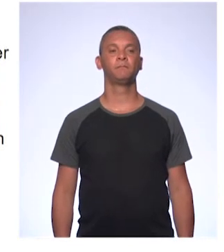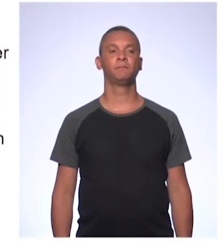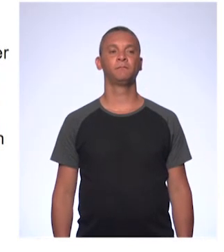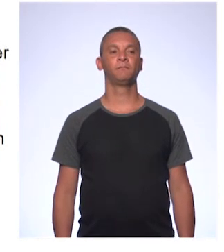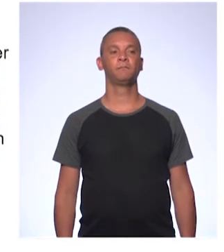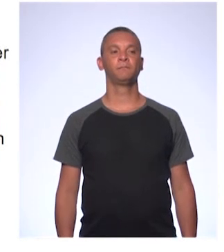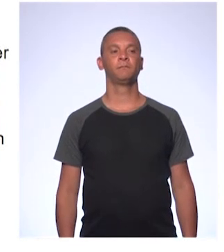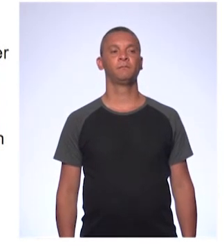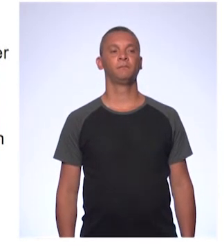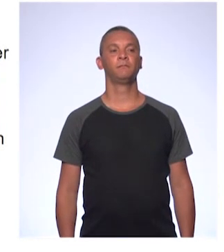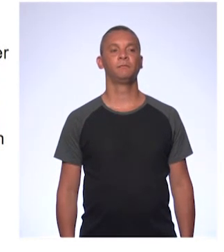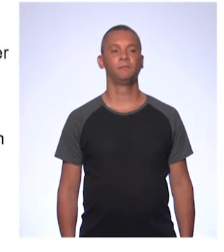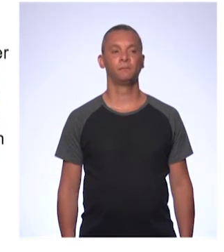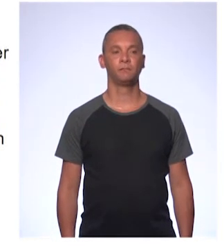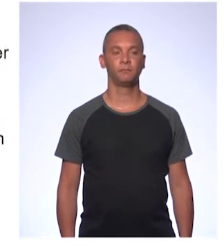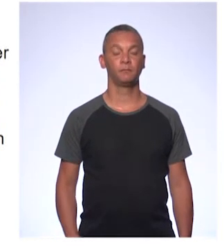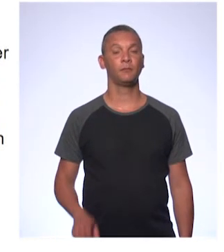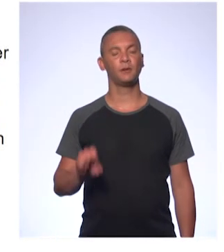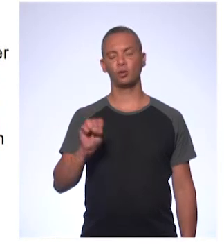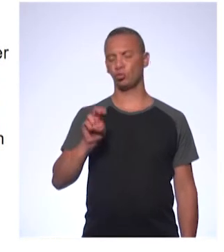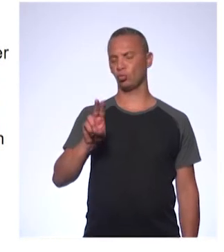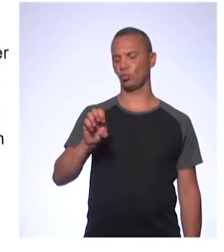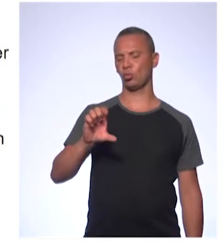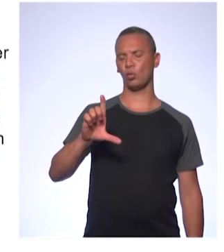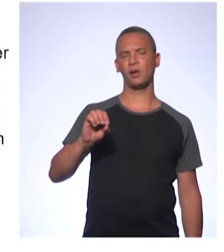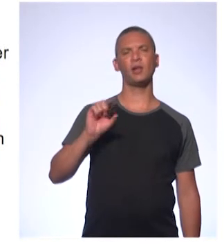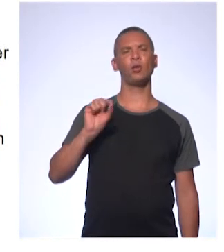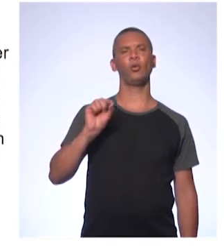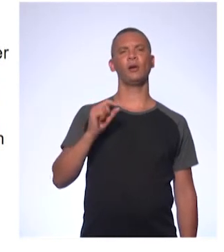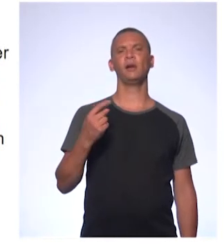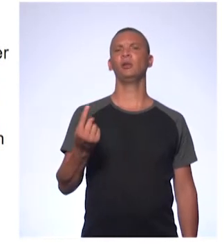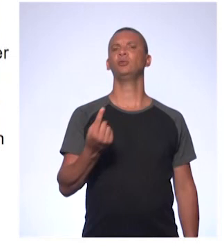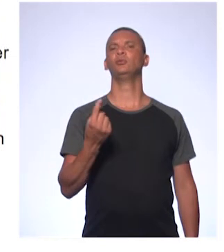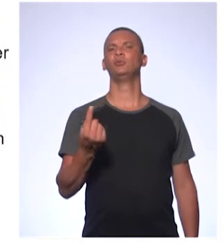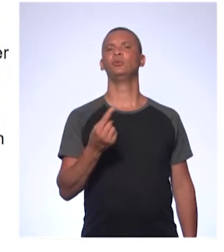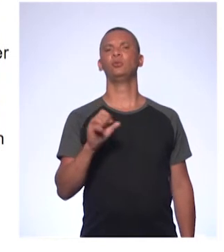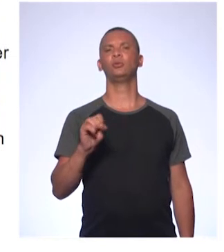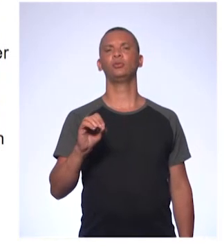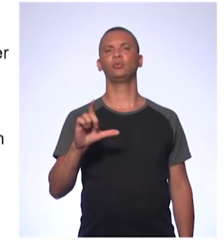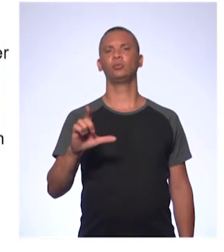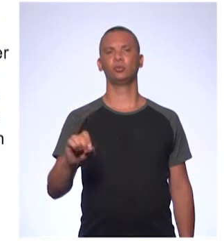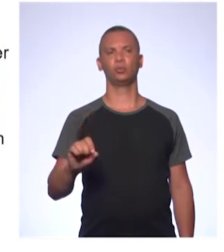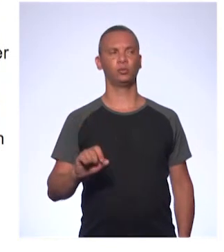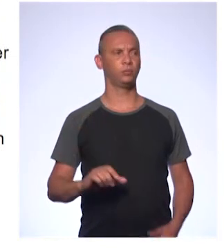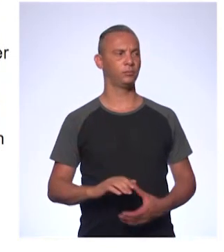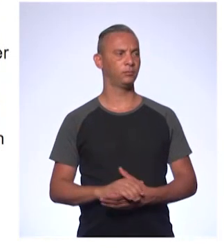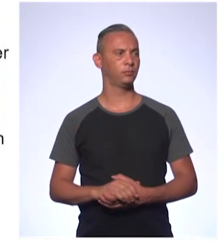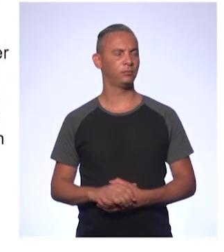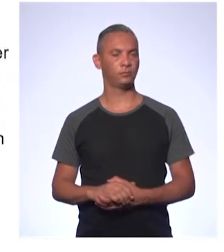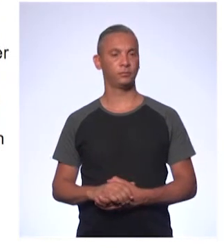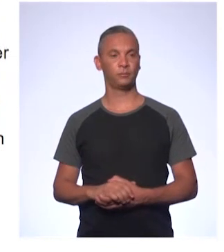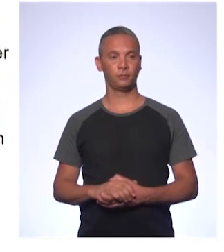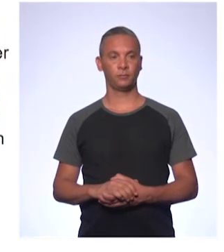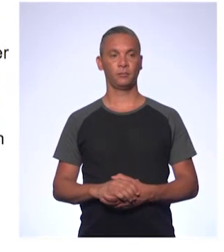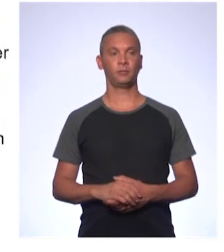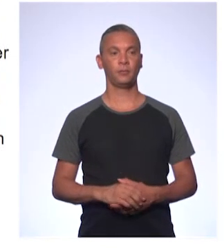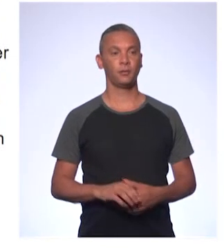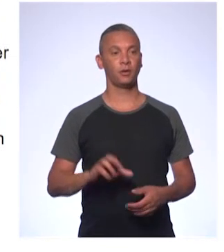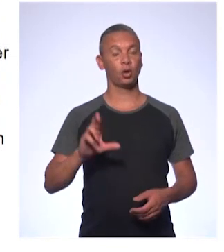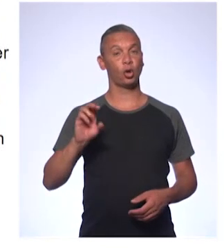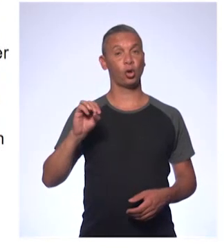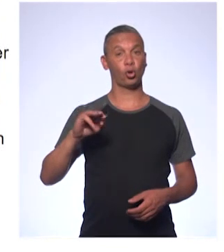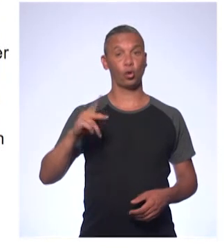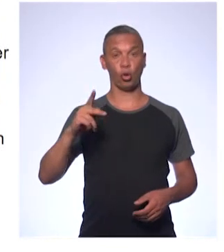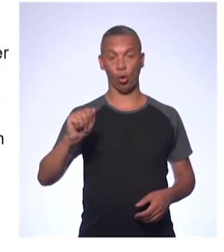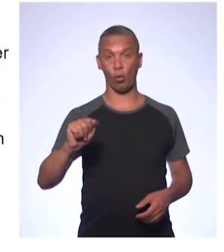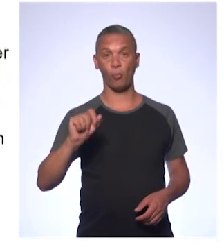caiga, a gente tem suelo. Suelo é solo, tá bom? Então, e se rompa. Rompa, a gente usa também essa palavra